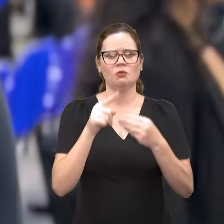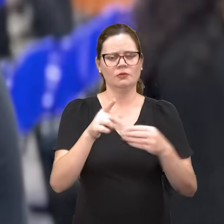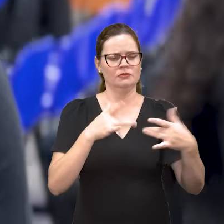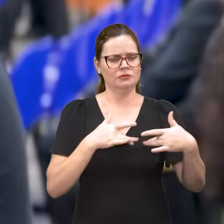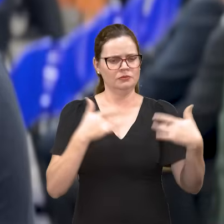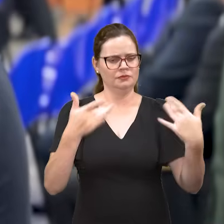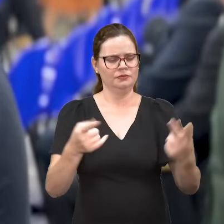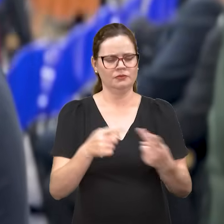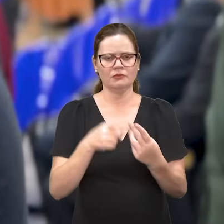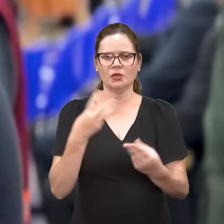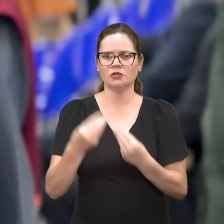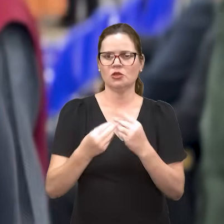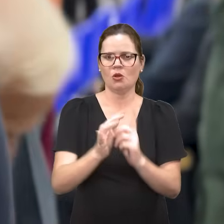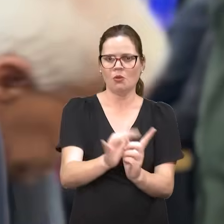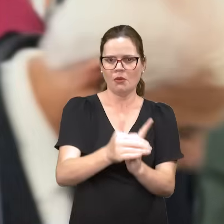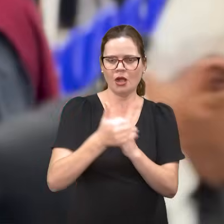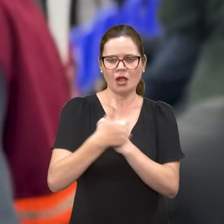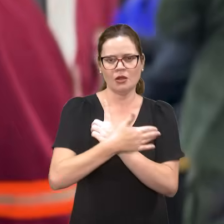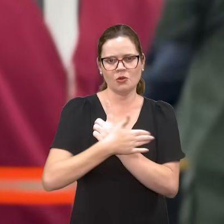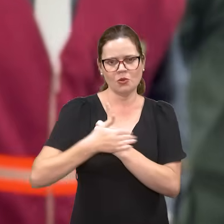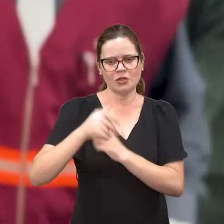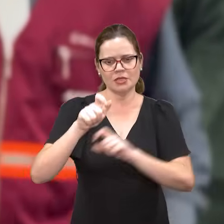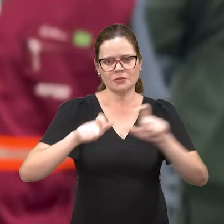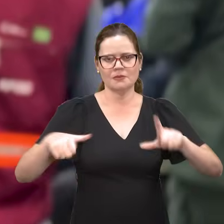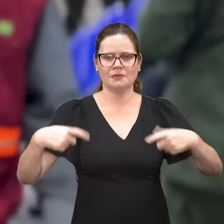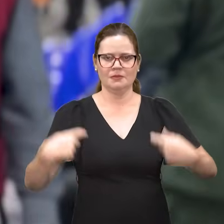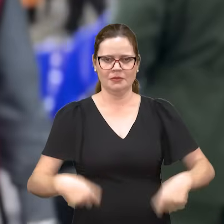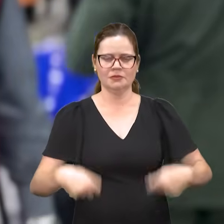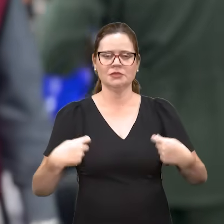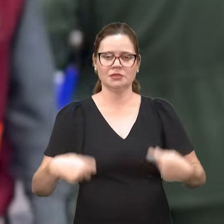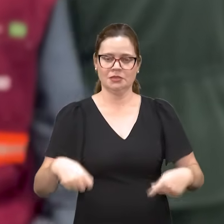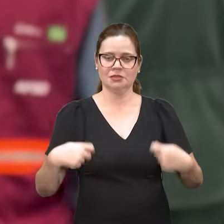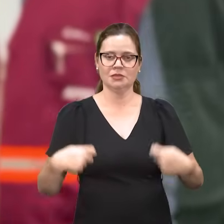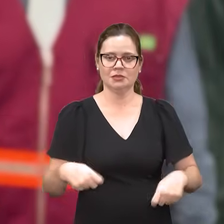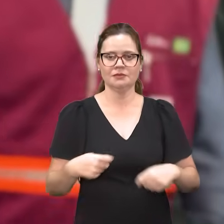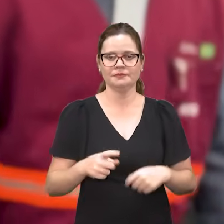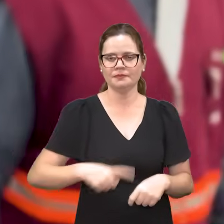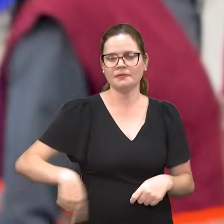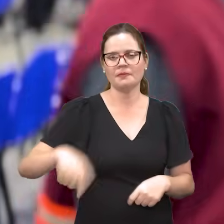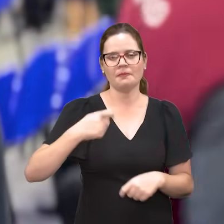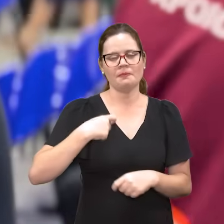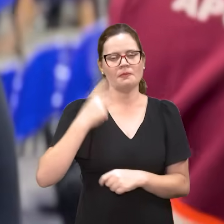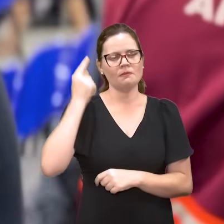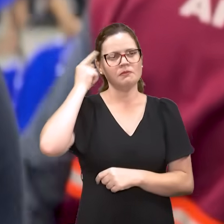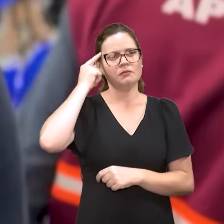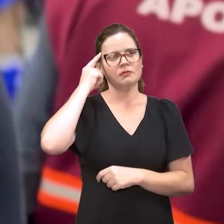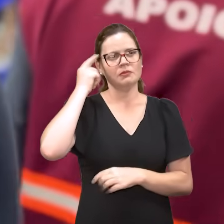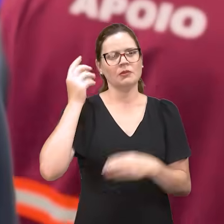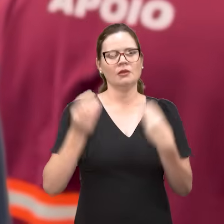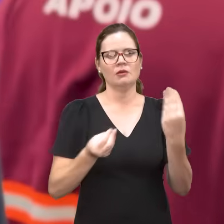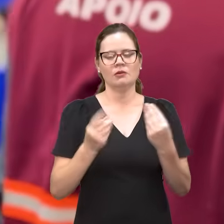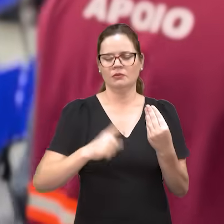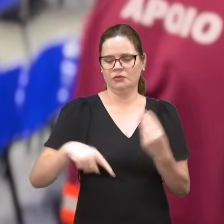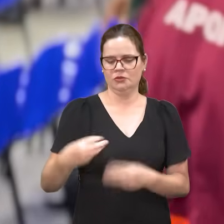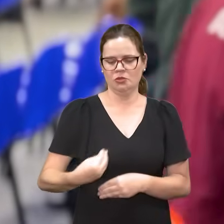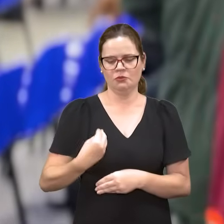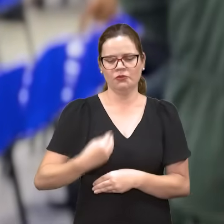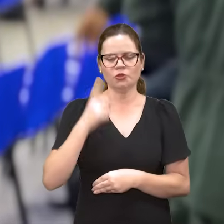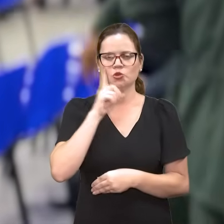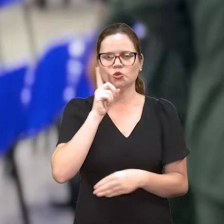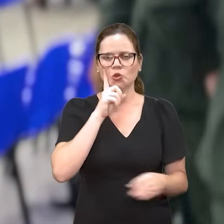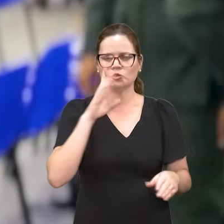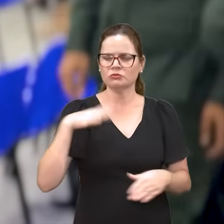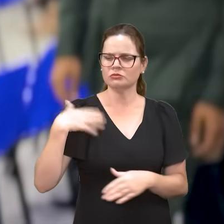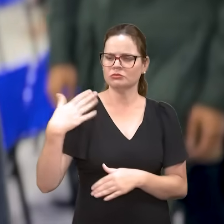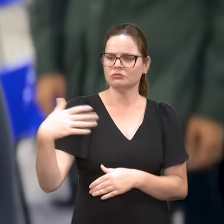você acolher a quem mais precisa. E isso faz a gente pensar como a gente está vivendo todos os